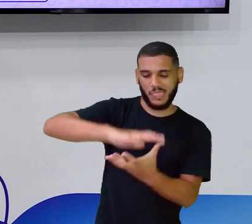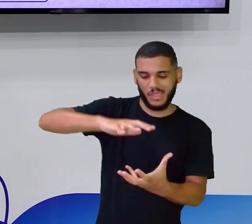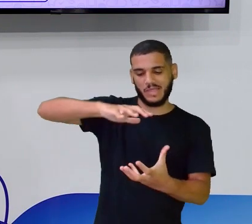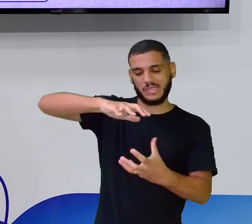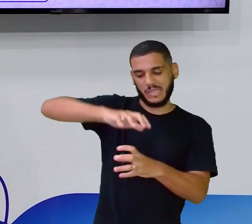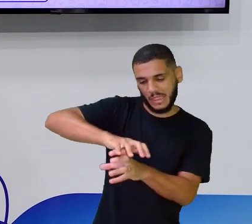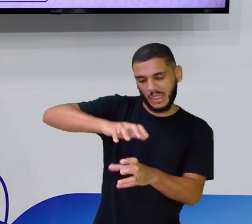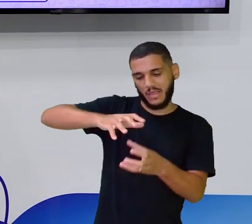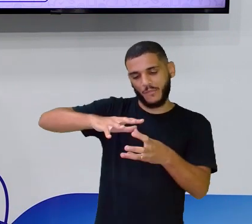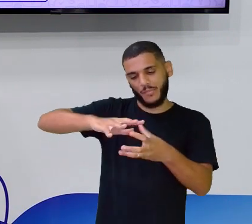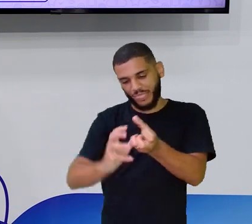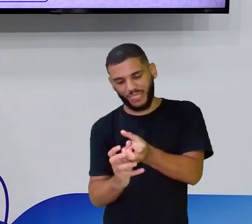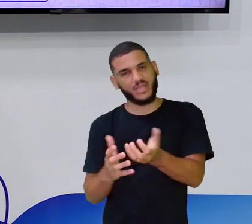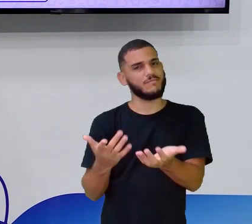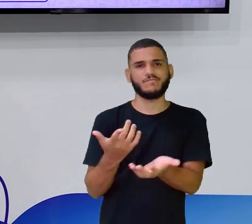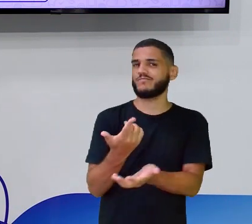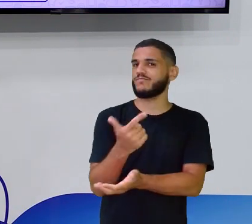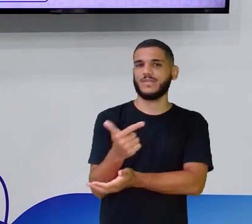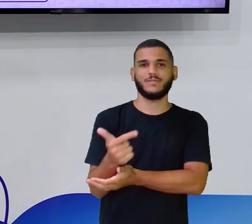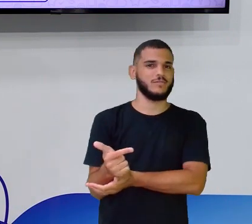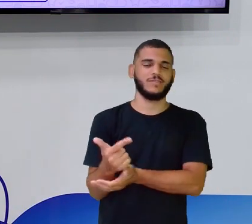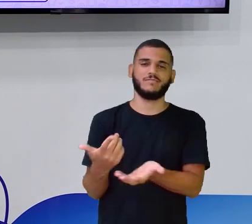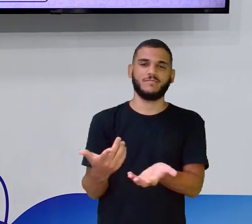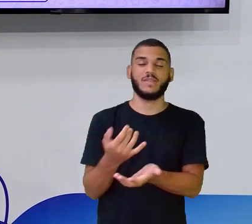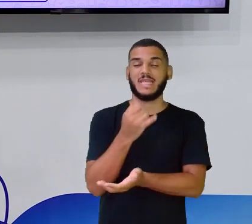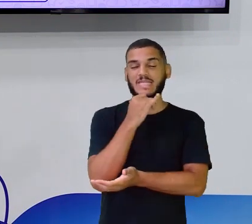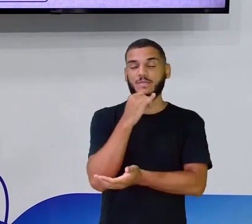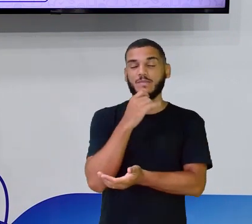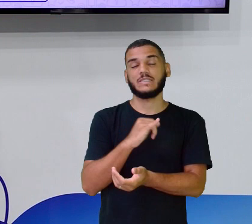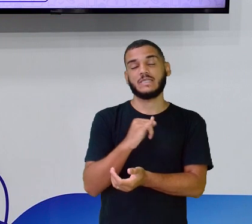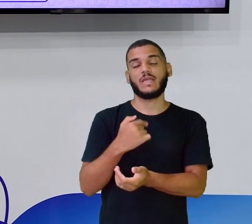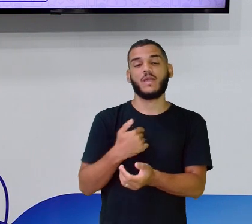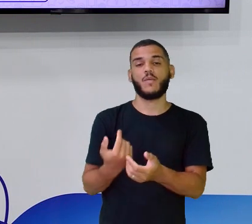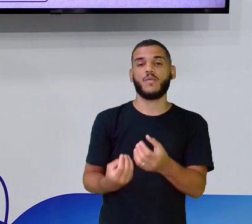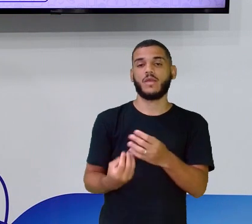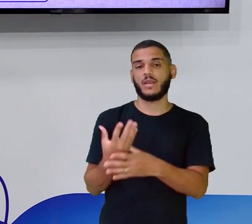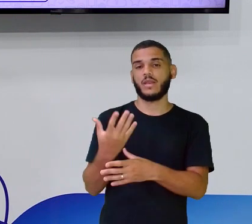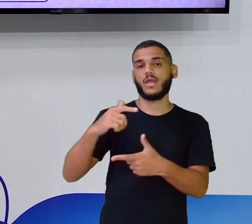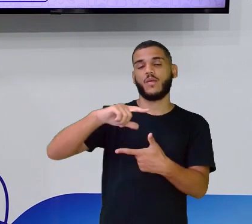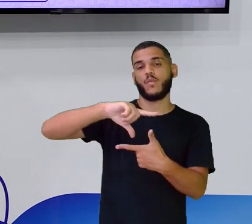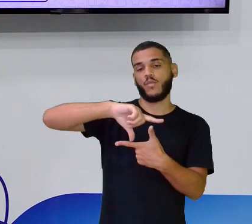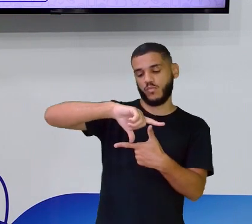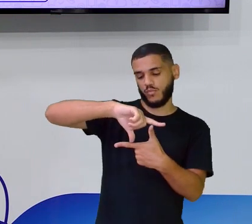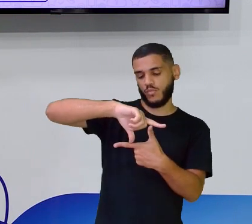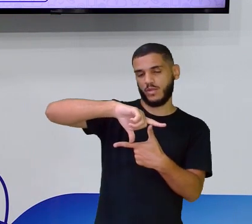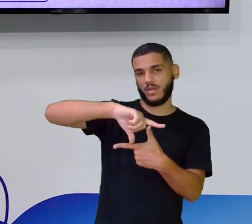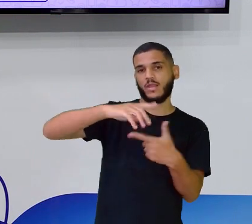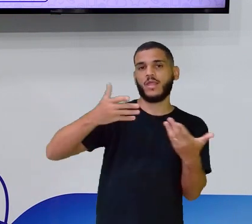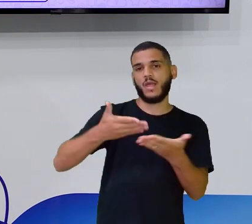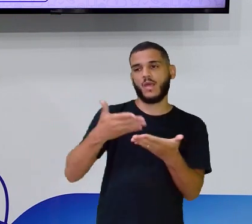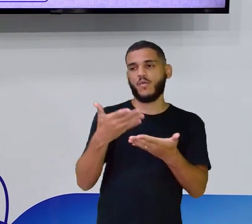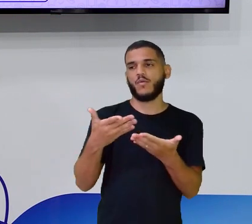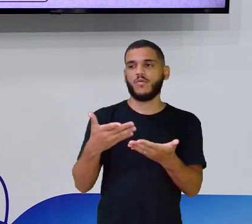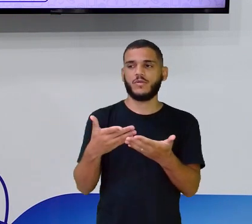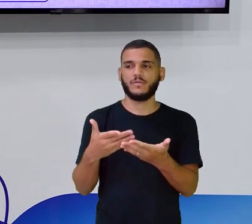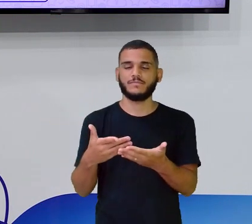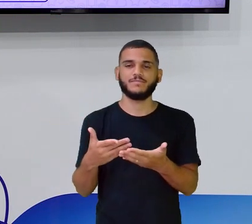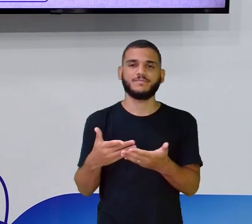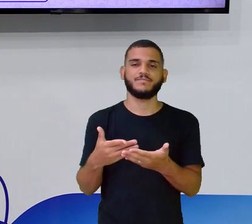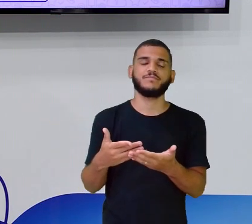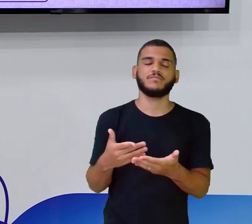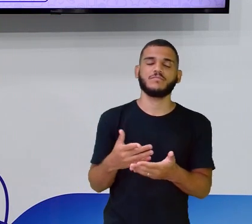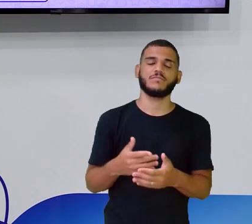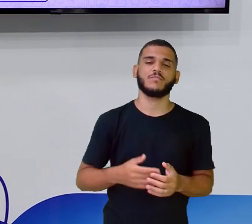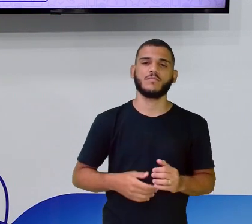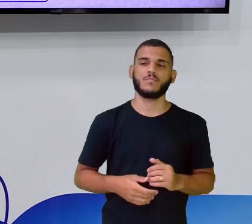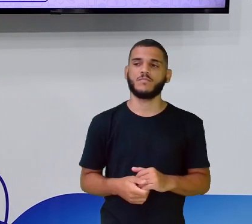por exemplo, eu construir um quadrado aqui, eu não vou construir agora, né, porque já estamos no final da aula. Se eu